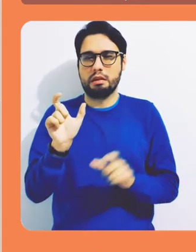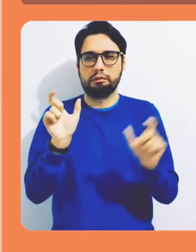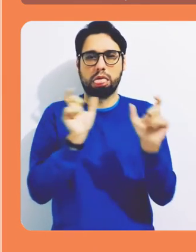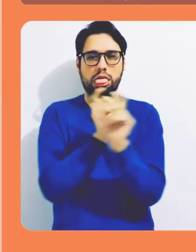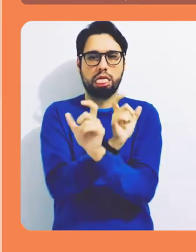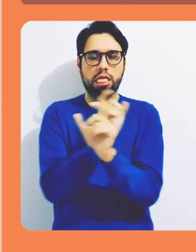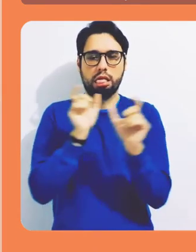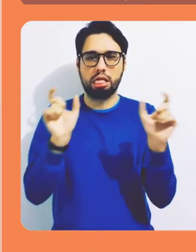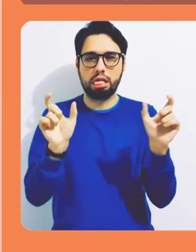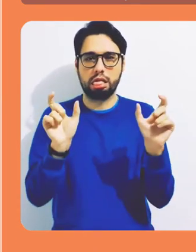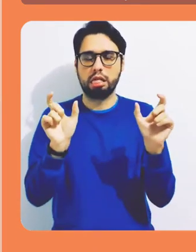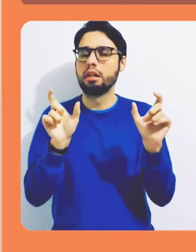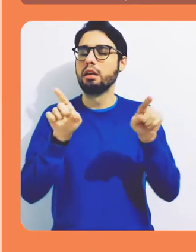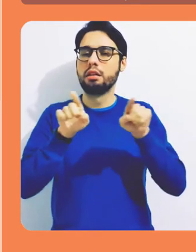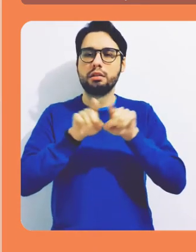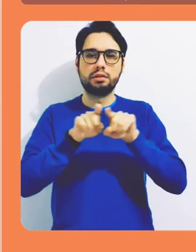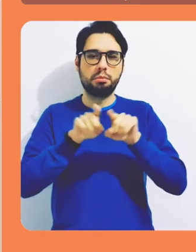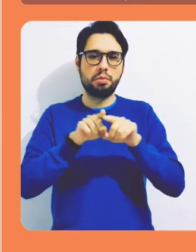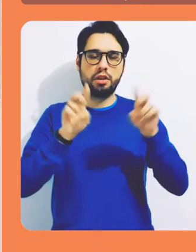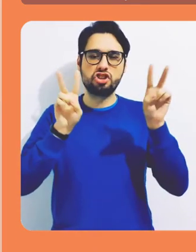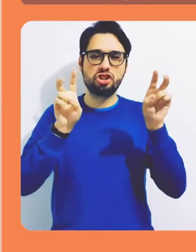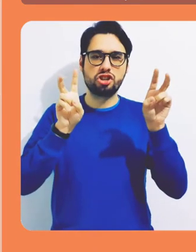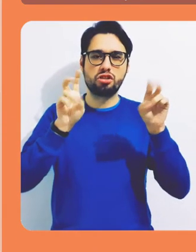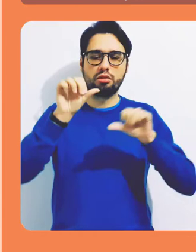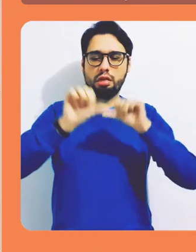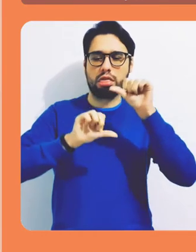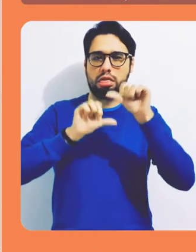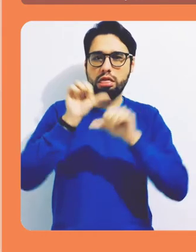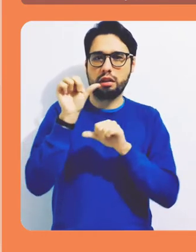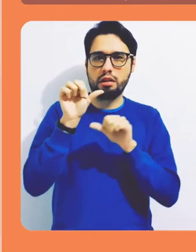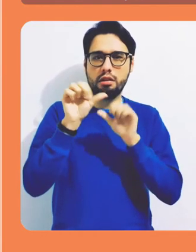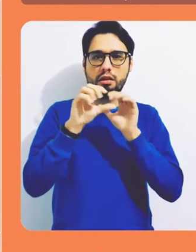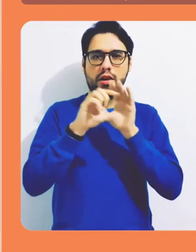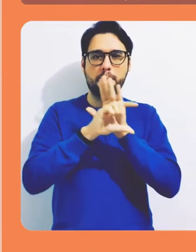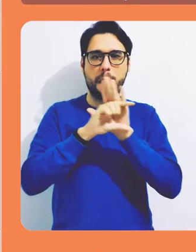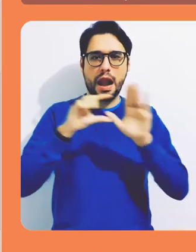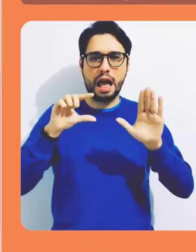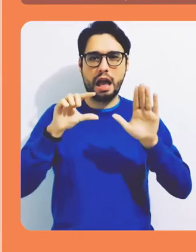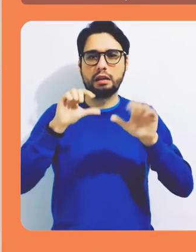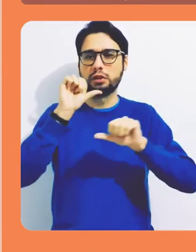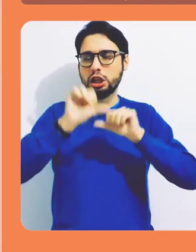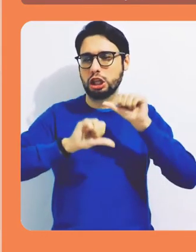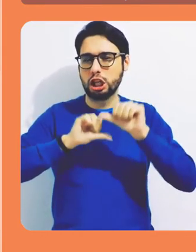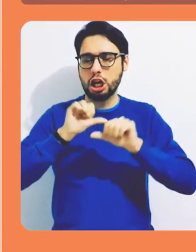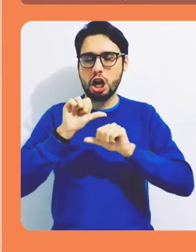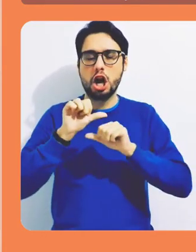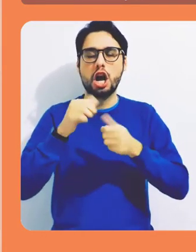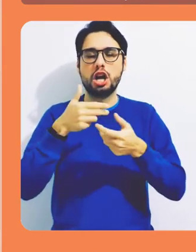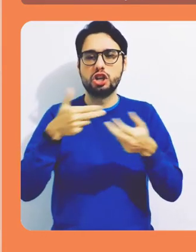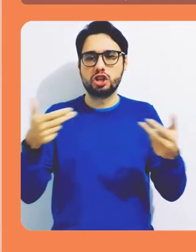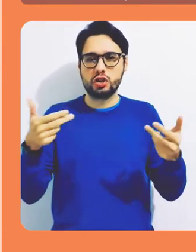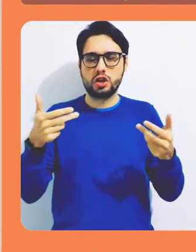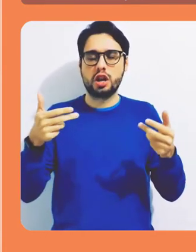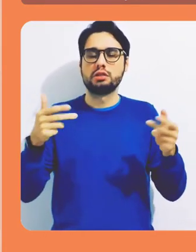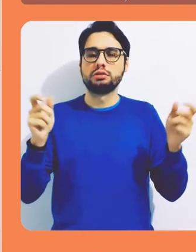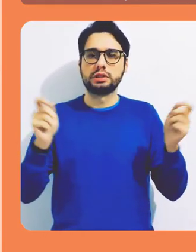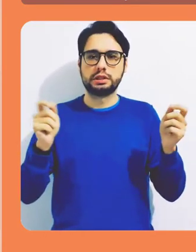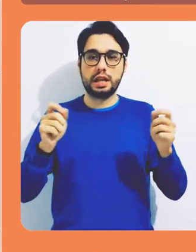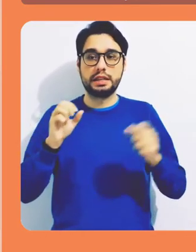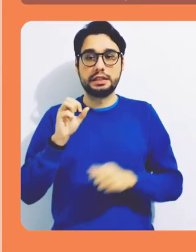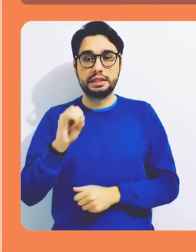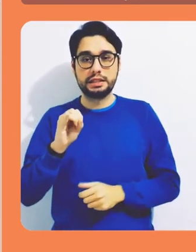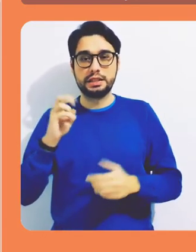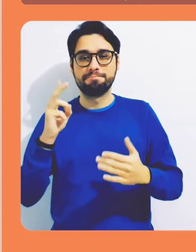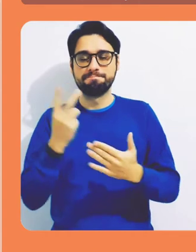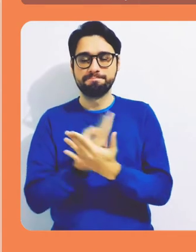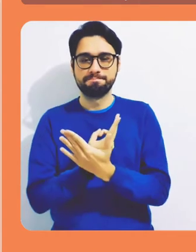torto, com palavras em lugar errado, com cabeçalho, parágrafos errados, tá? O